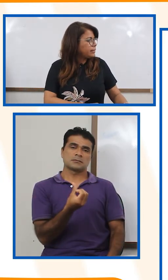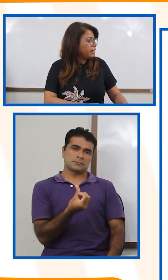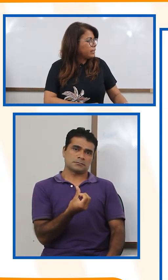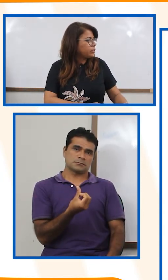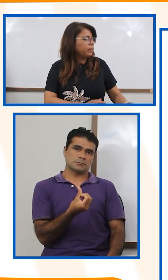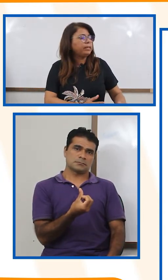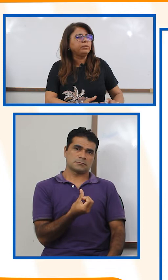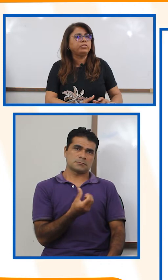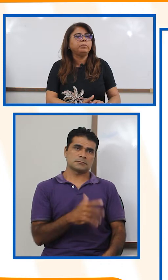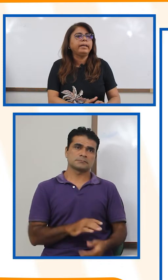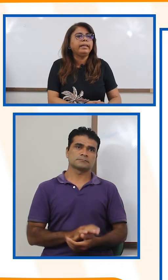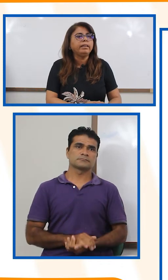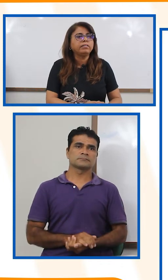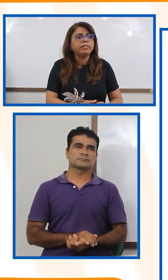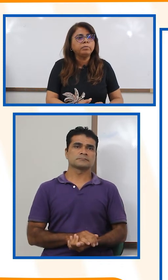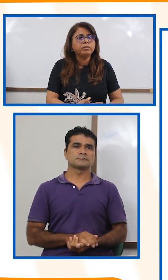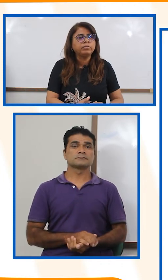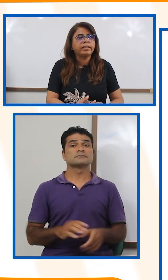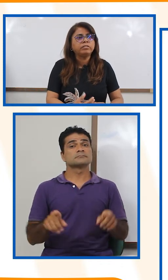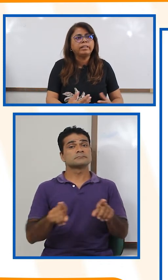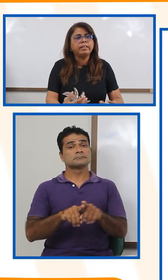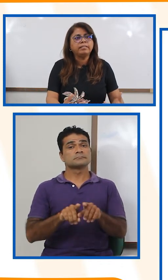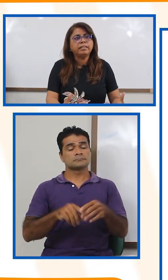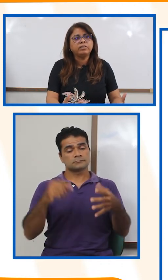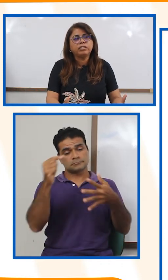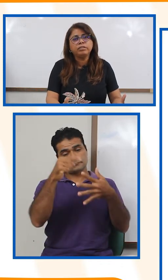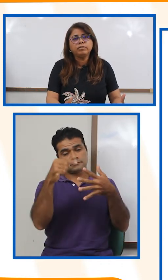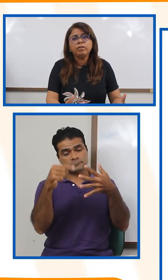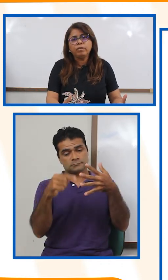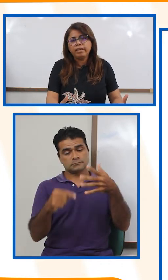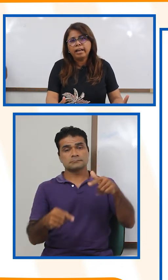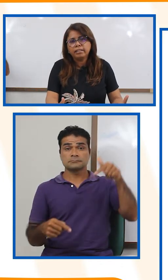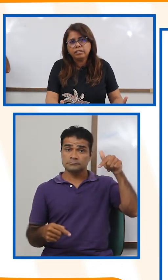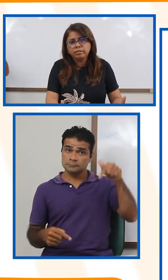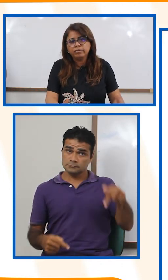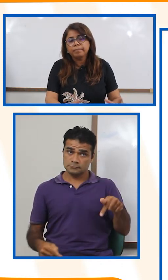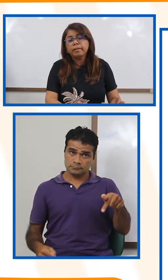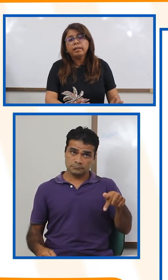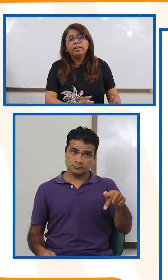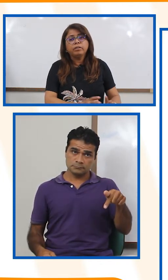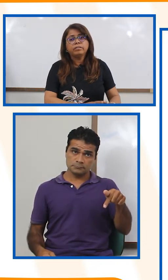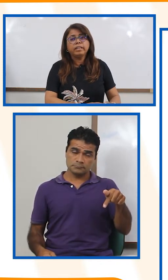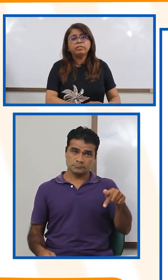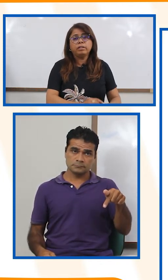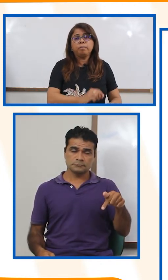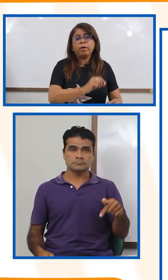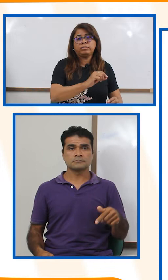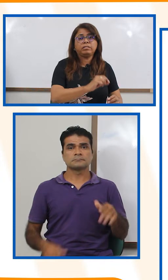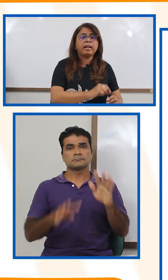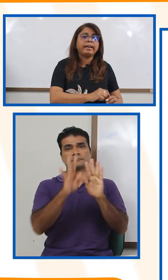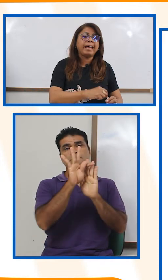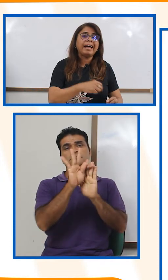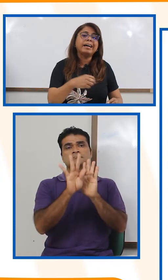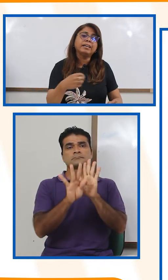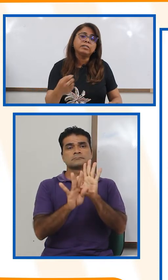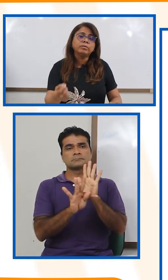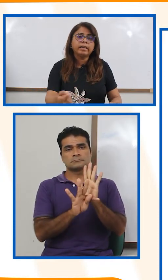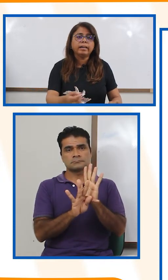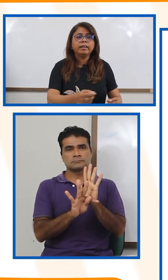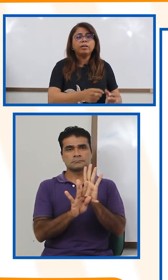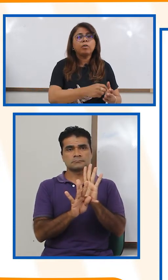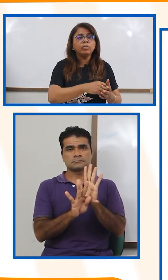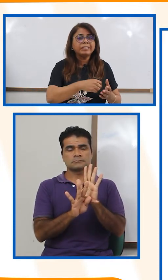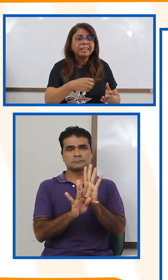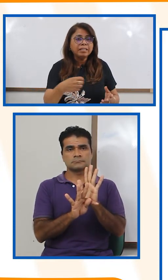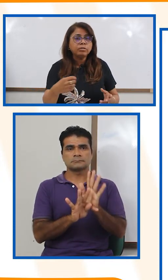E a sétima e última aí, nós temos o texto é descritivo ou narrativo. Ou seja, eu posso estar narrando,